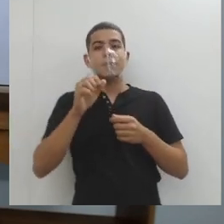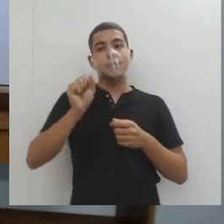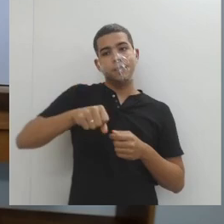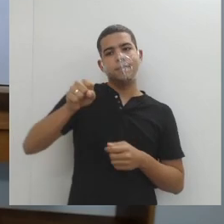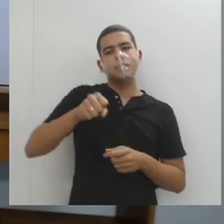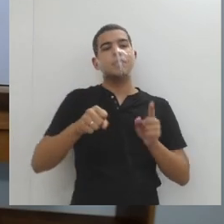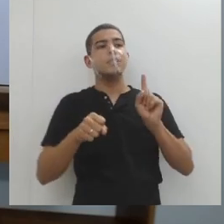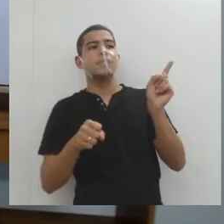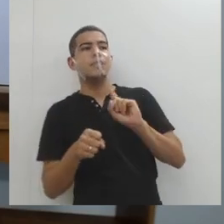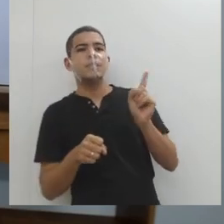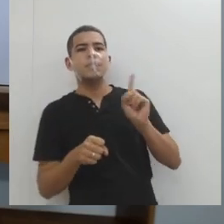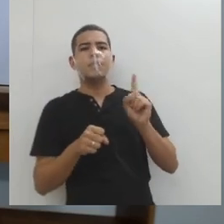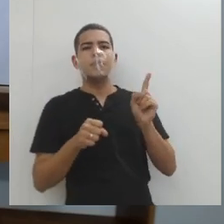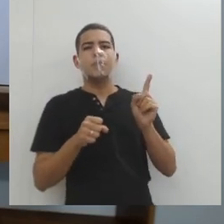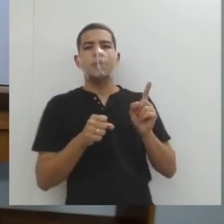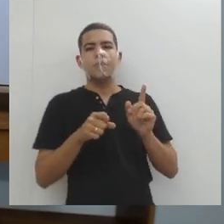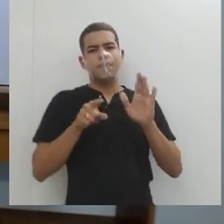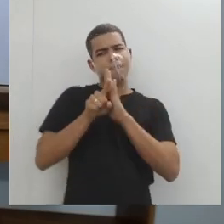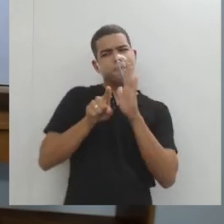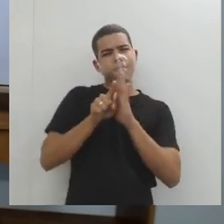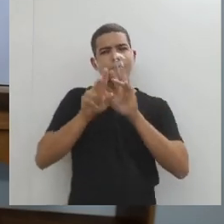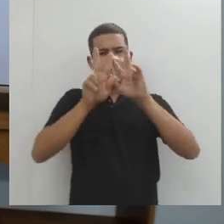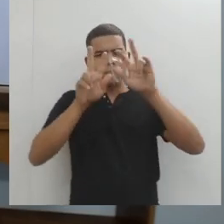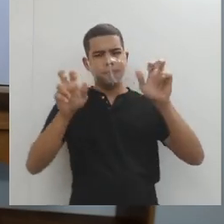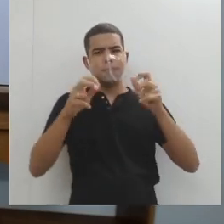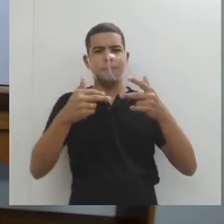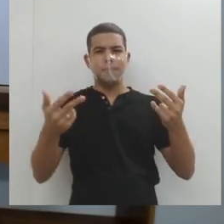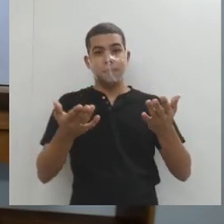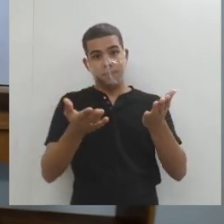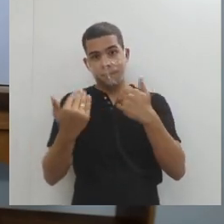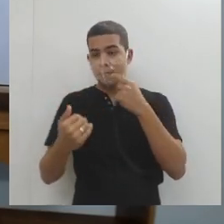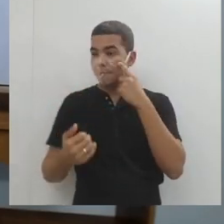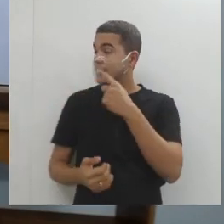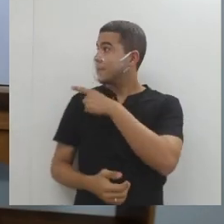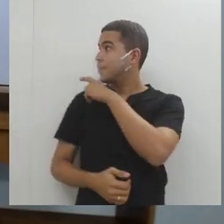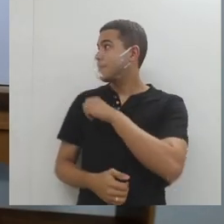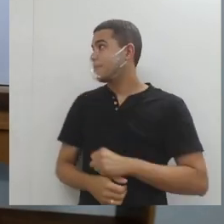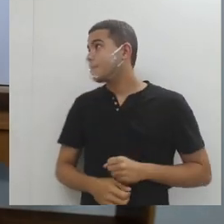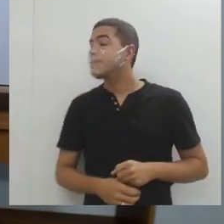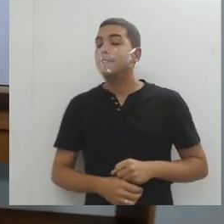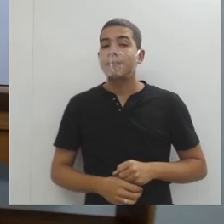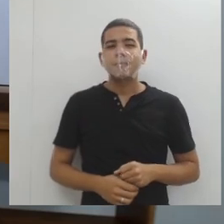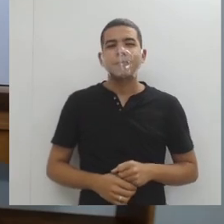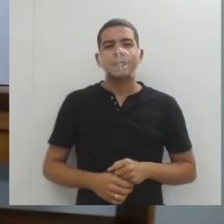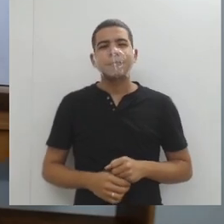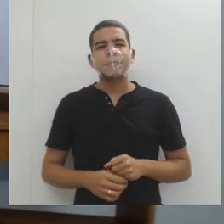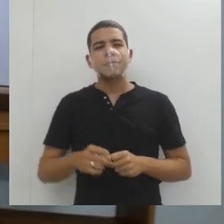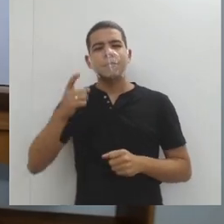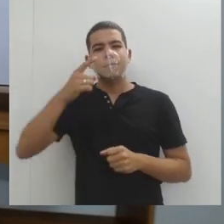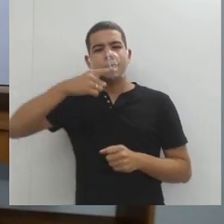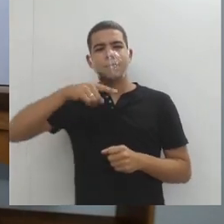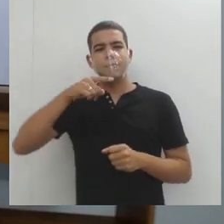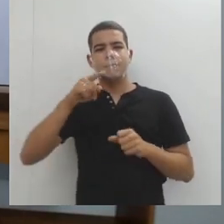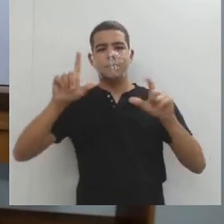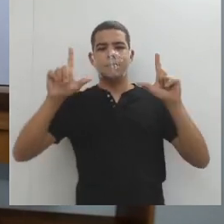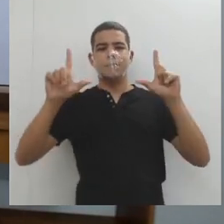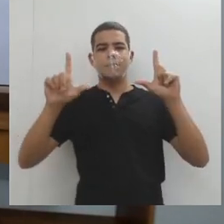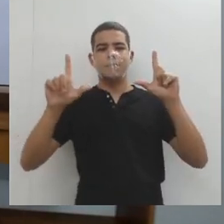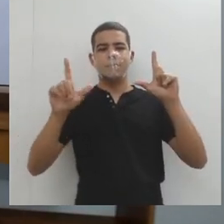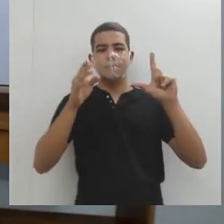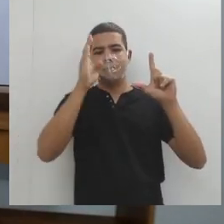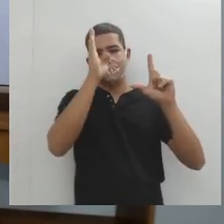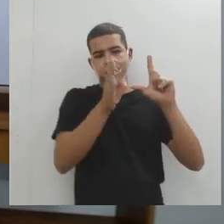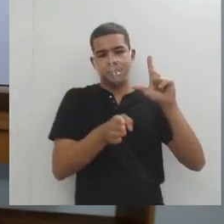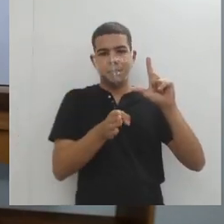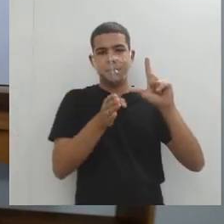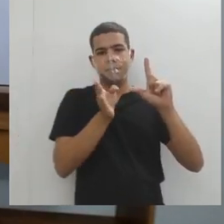afirmativo, negativo e interrogativo com esse tempo verbal. Então vem comigo, vamos embora. Ó, a gente vai dividir o quadro em 2 partes, tá